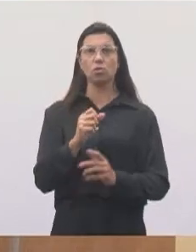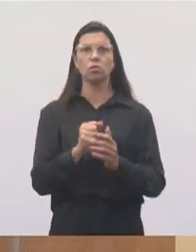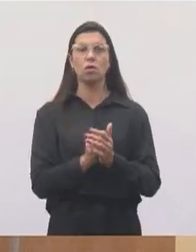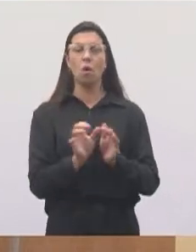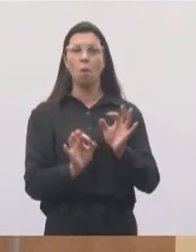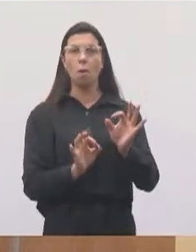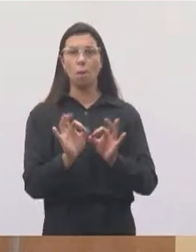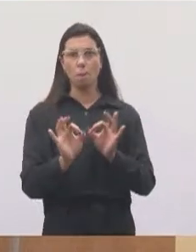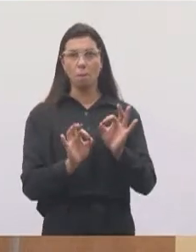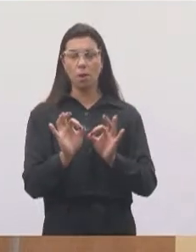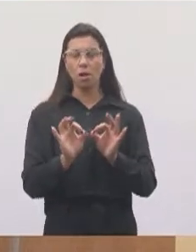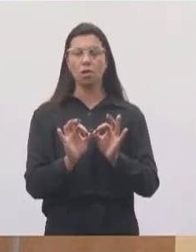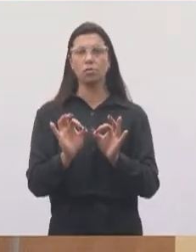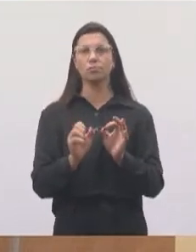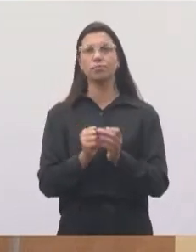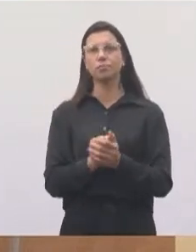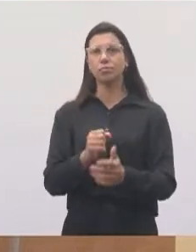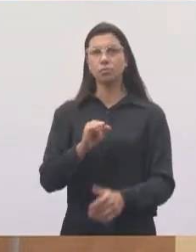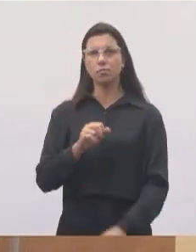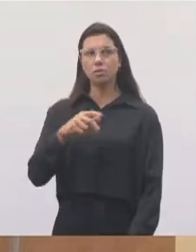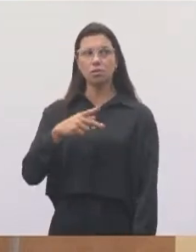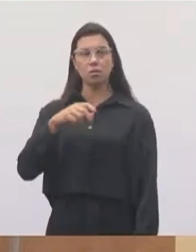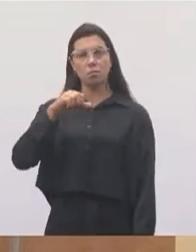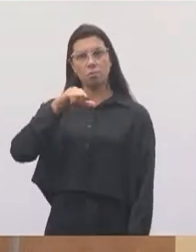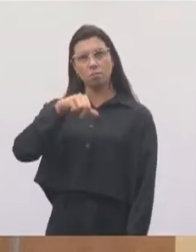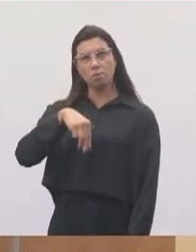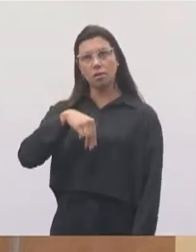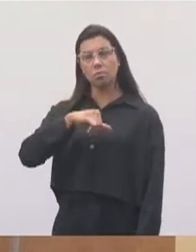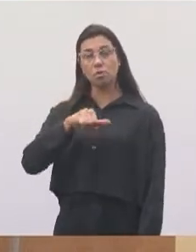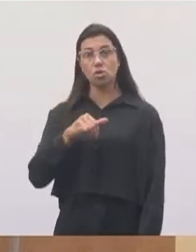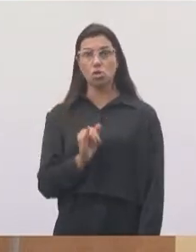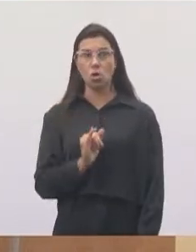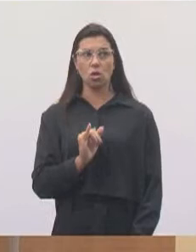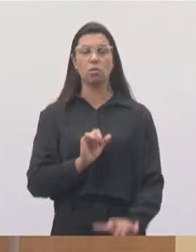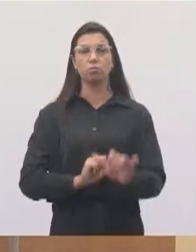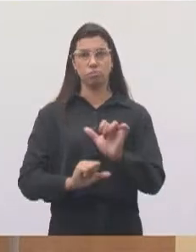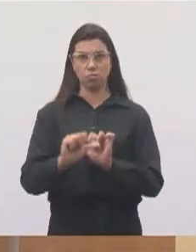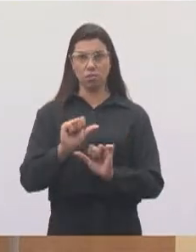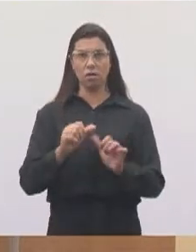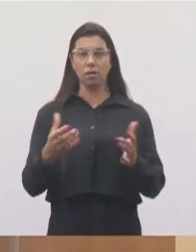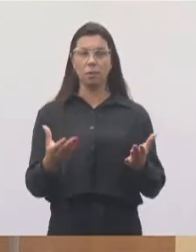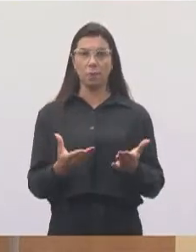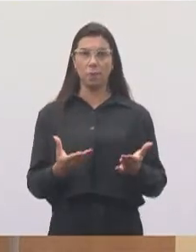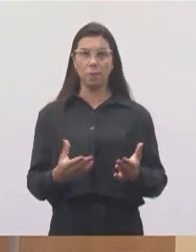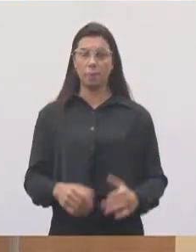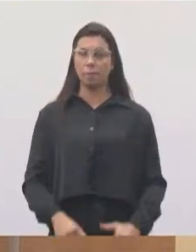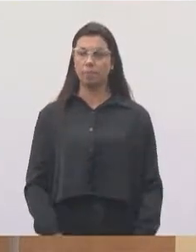regimento de previdência social dos servidores públicos do município de Jacareí.